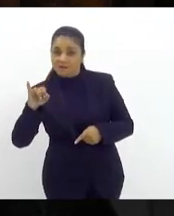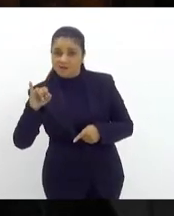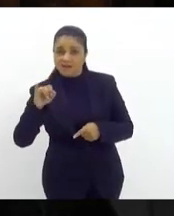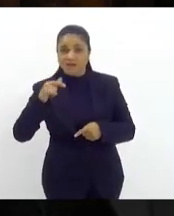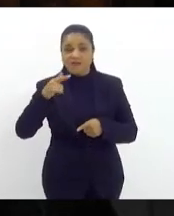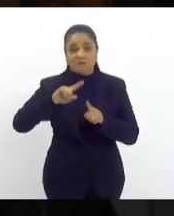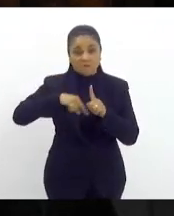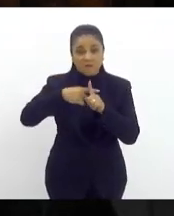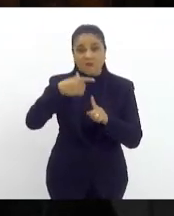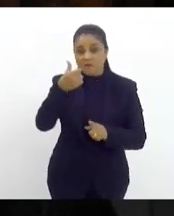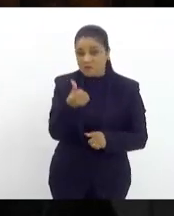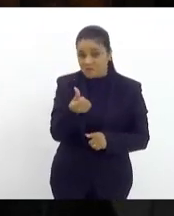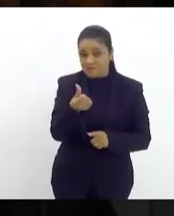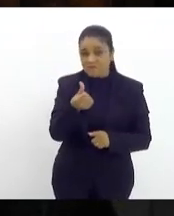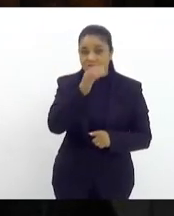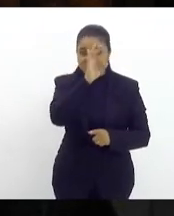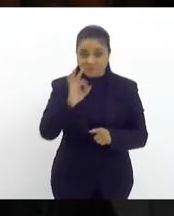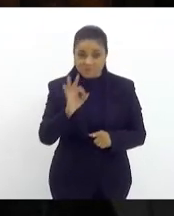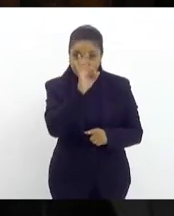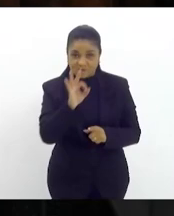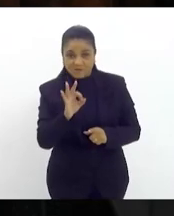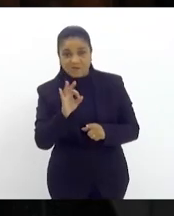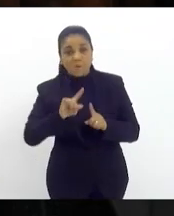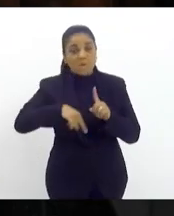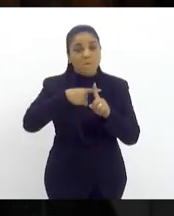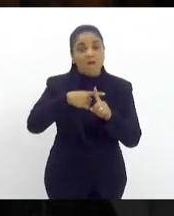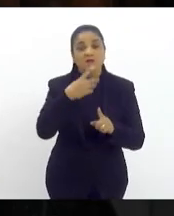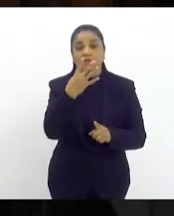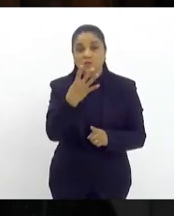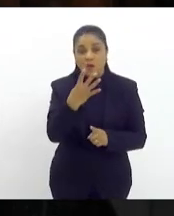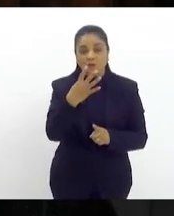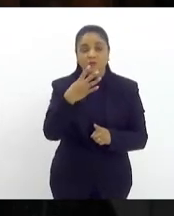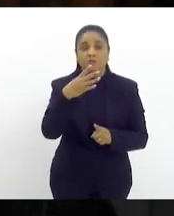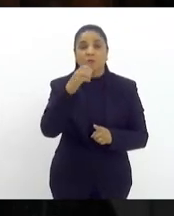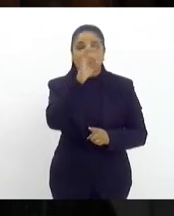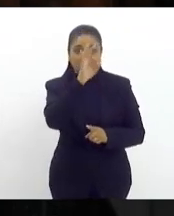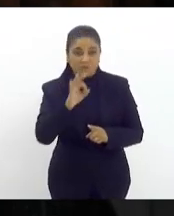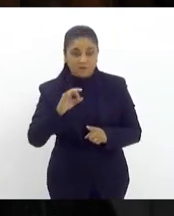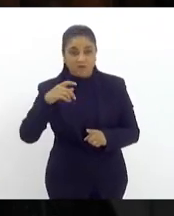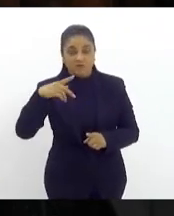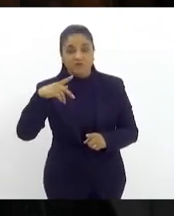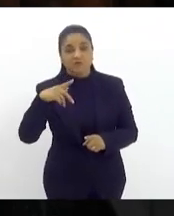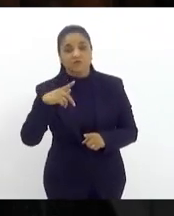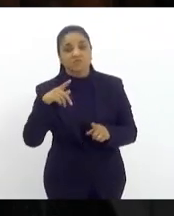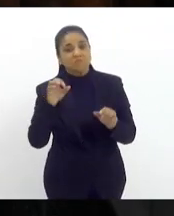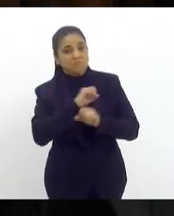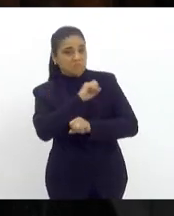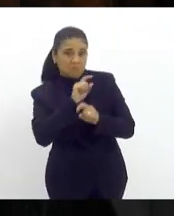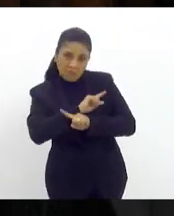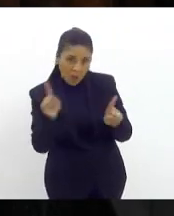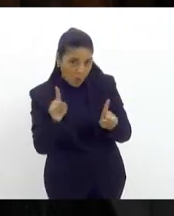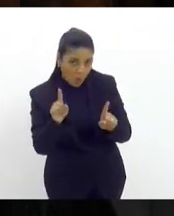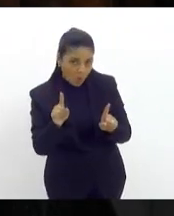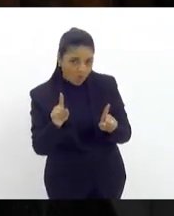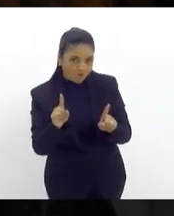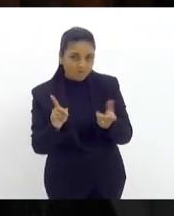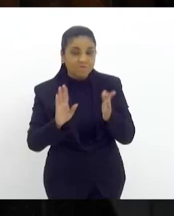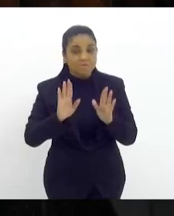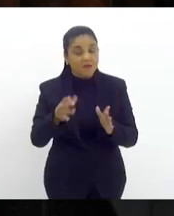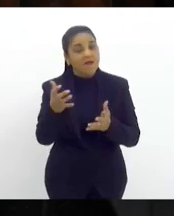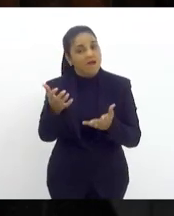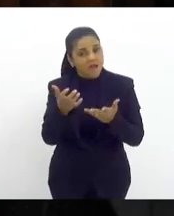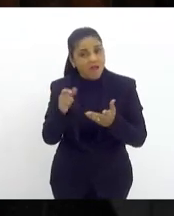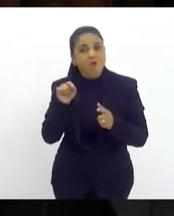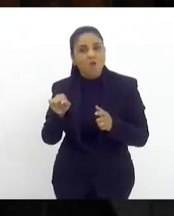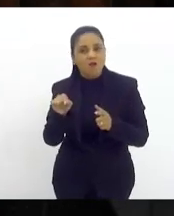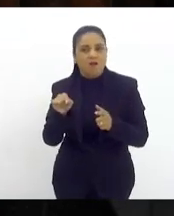ou de IPCA + 4% ao ano não Mas eles querem que